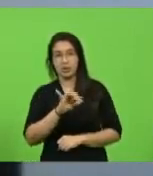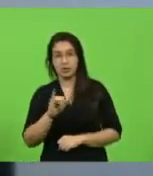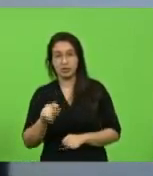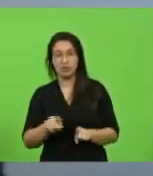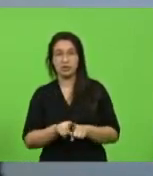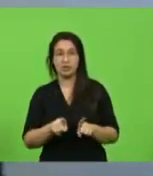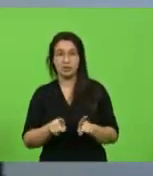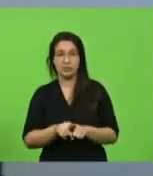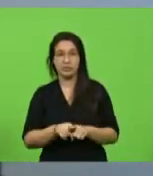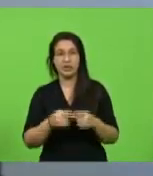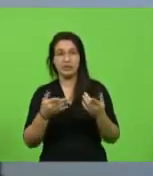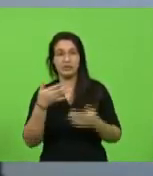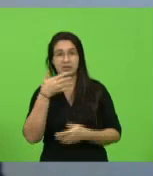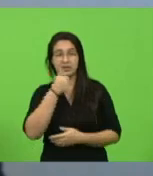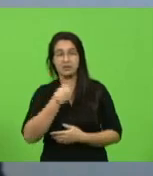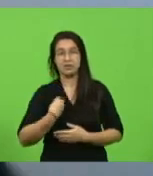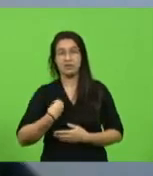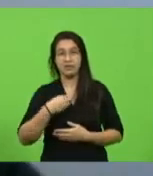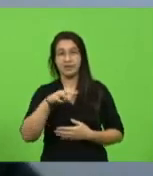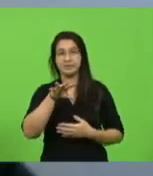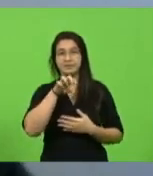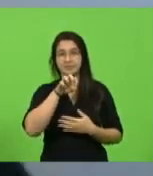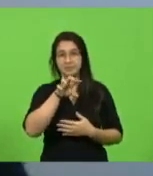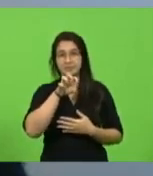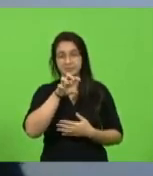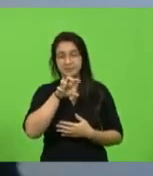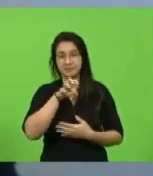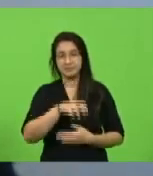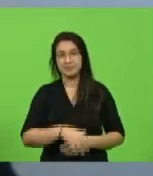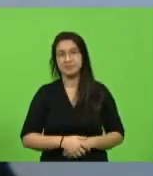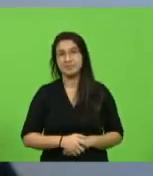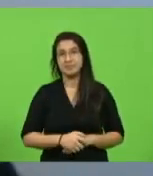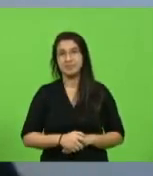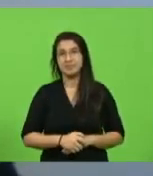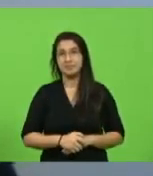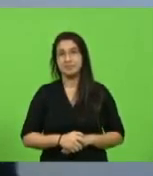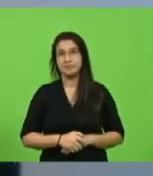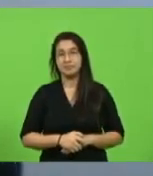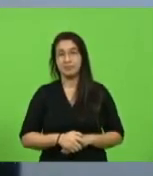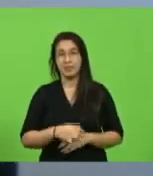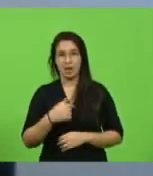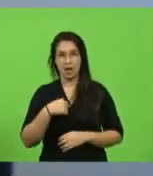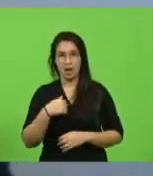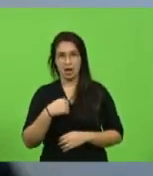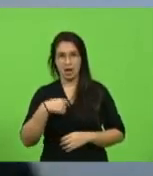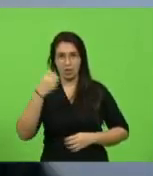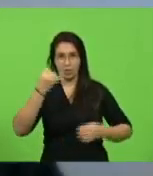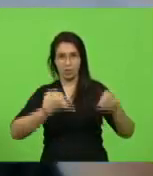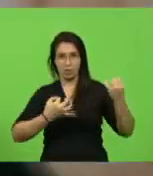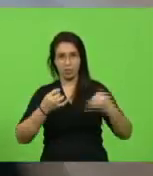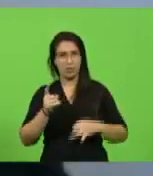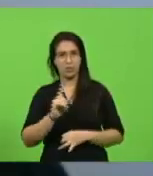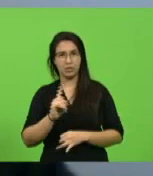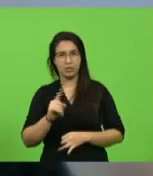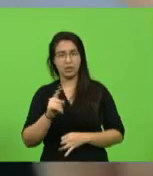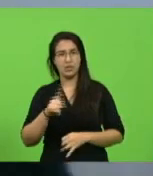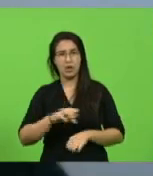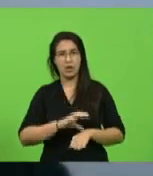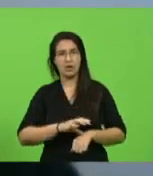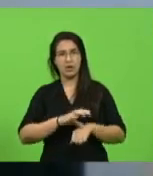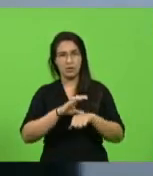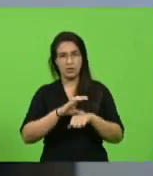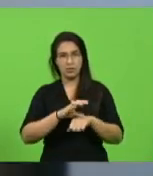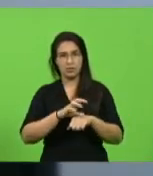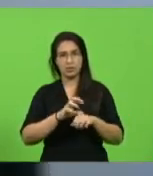seus respiradores. Essas palavras não são minhas. São da conselheira